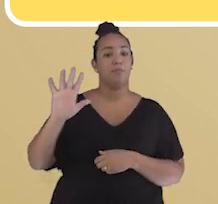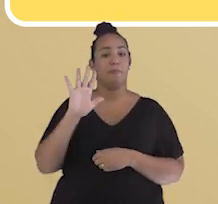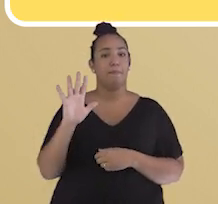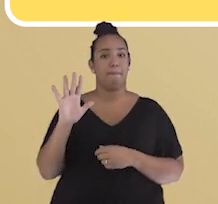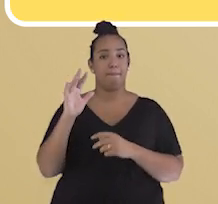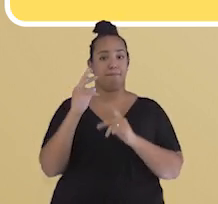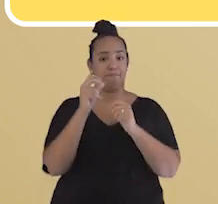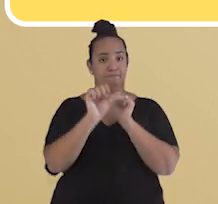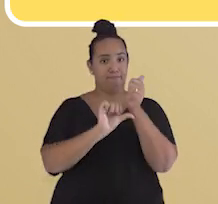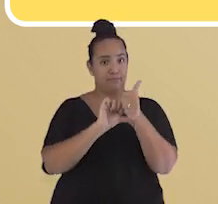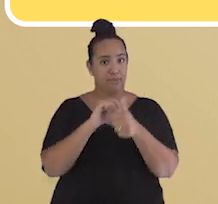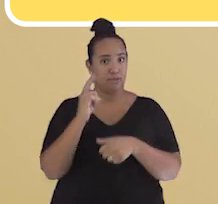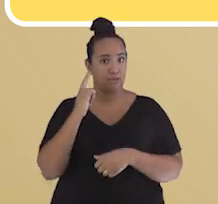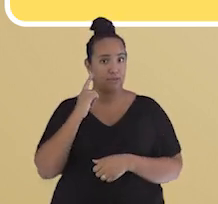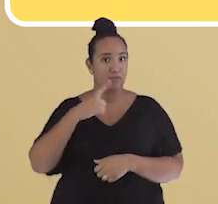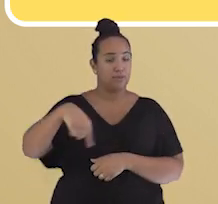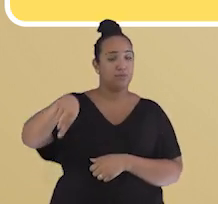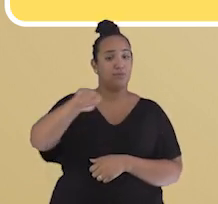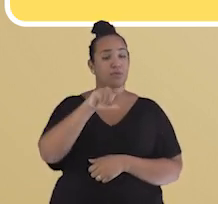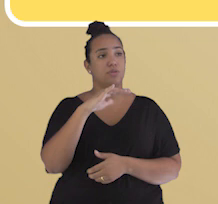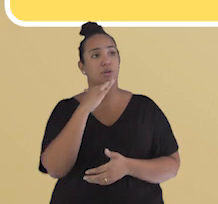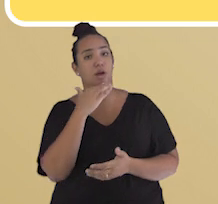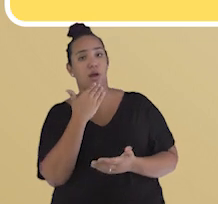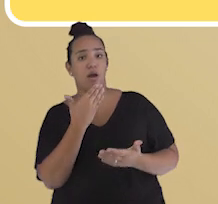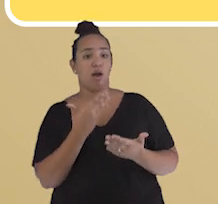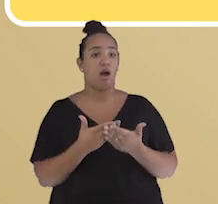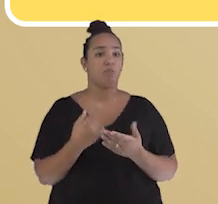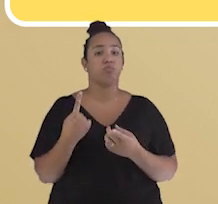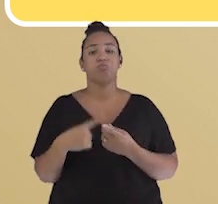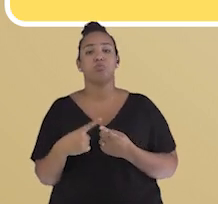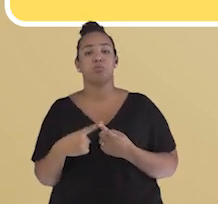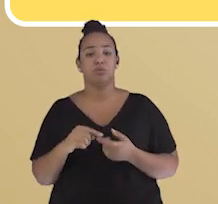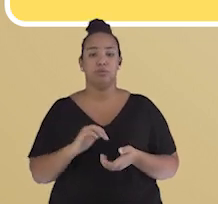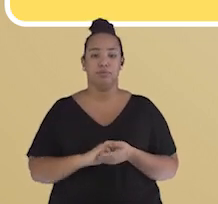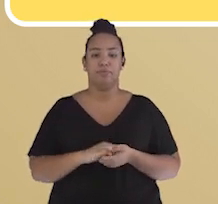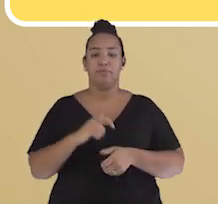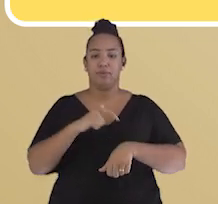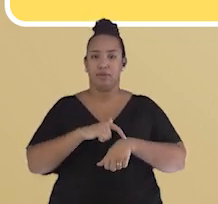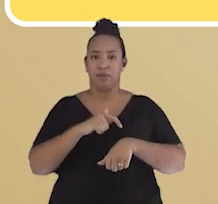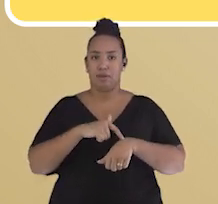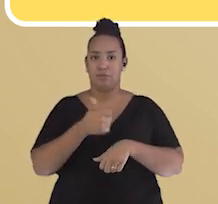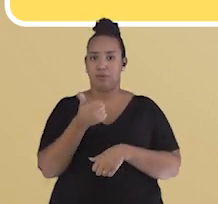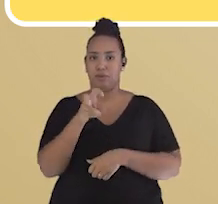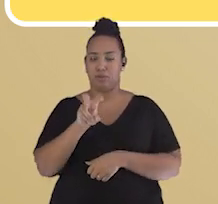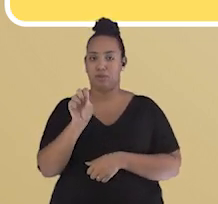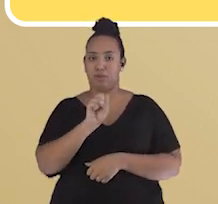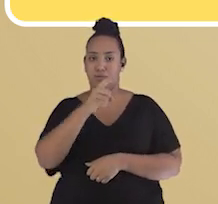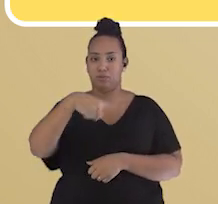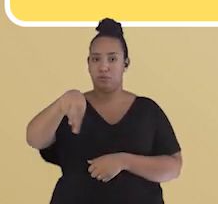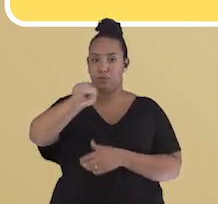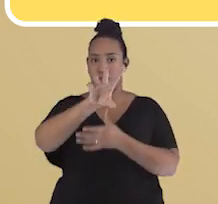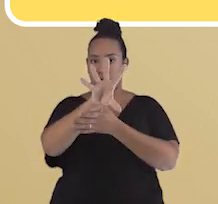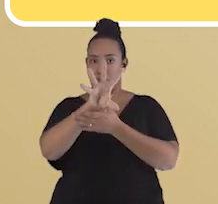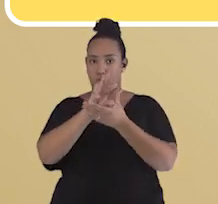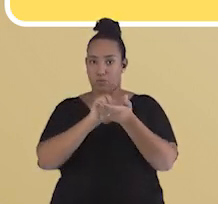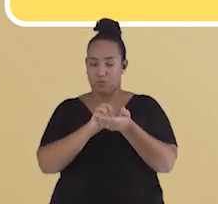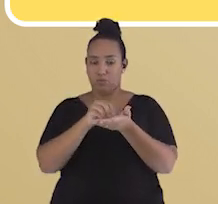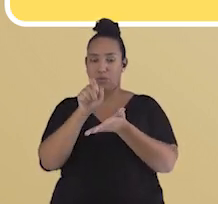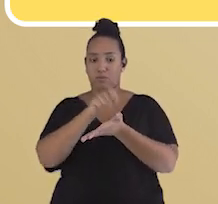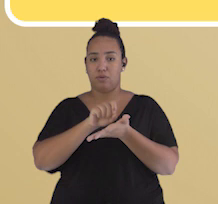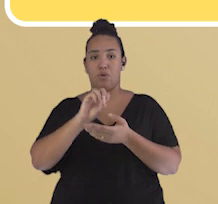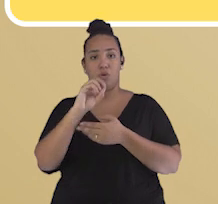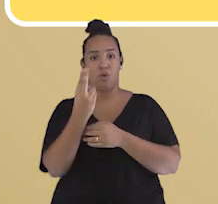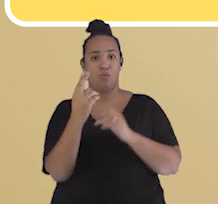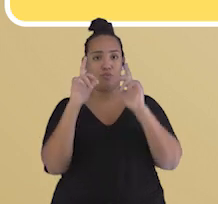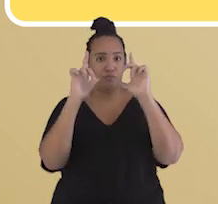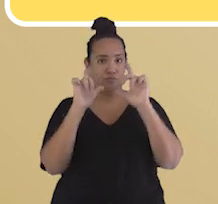modificada demonstrada na aula que mais te chamou a atenção e por quê? Bom, vou dar um tempo de 15 segundos para vocês copiarem